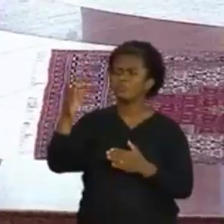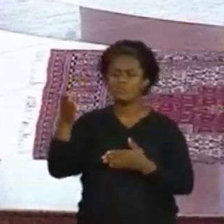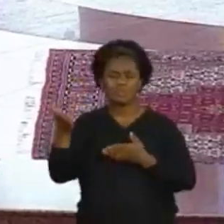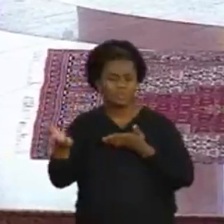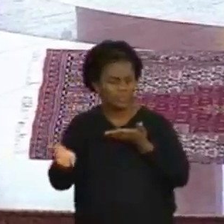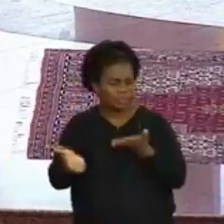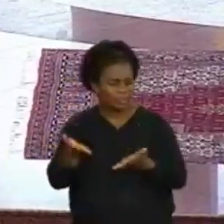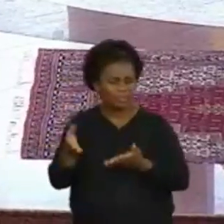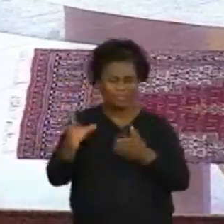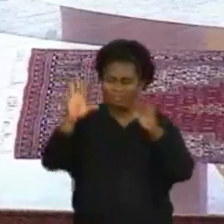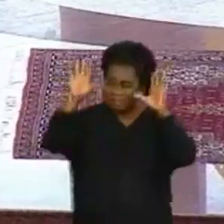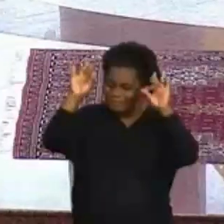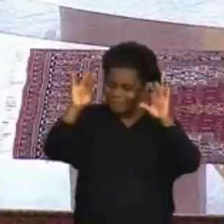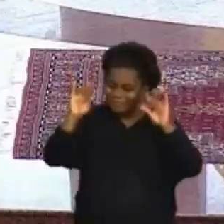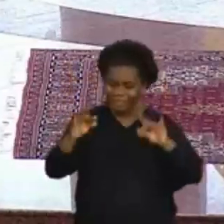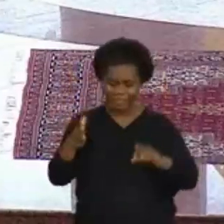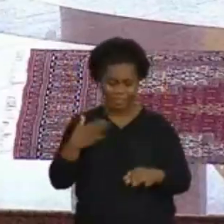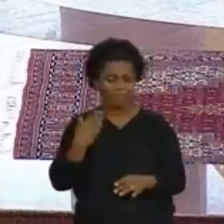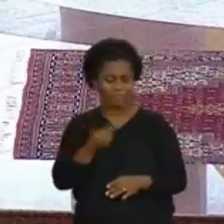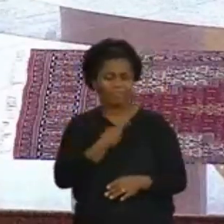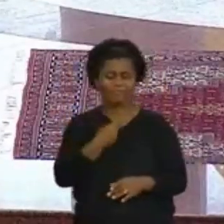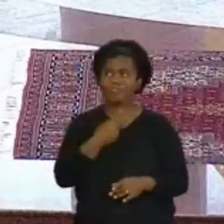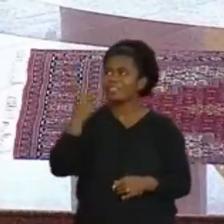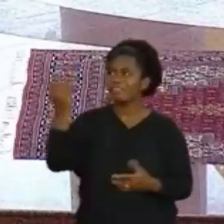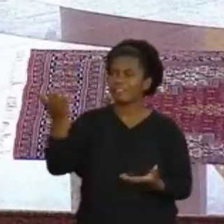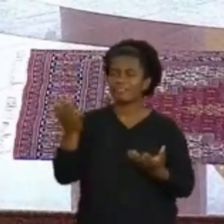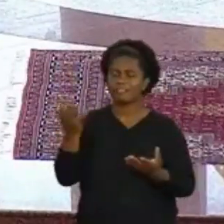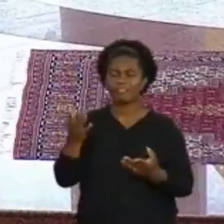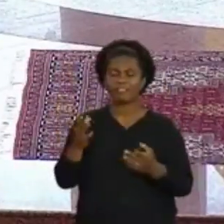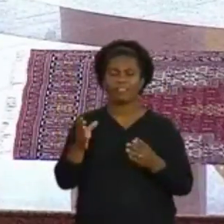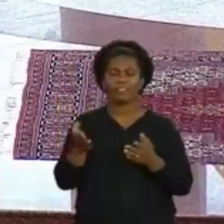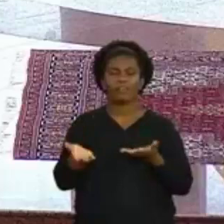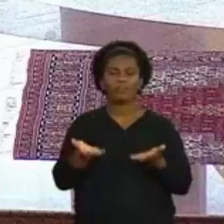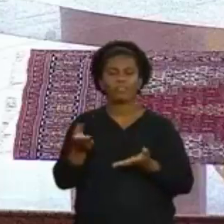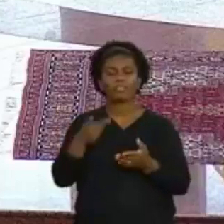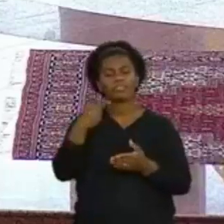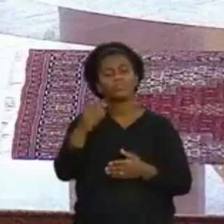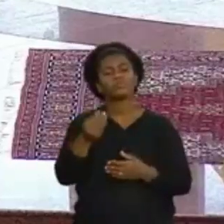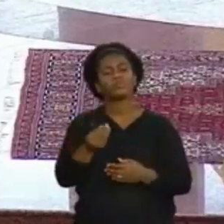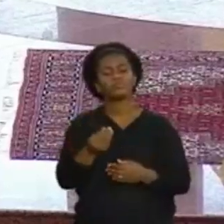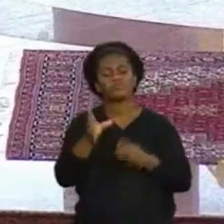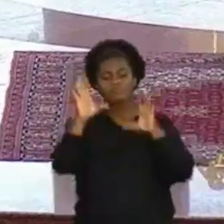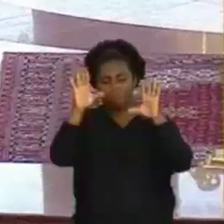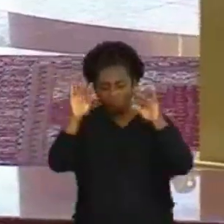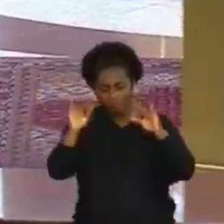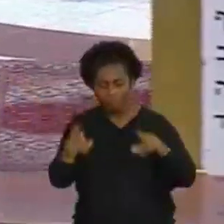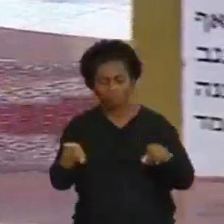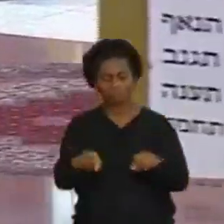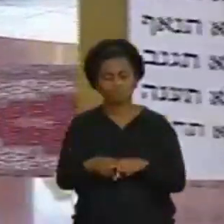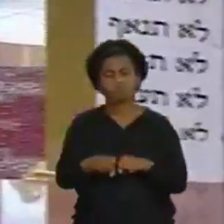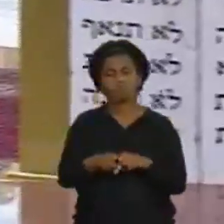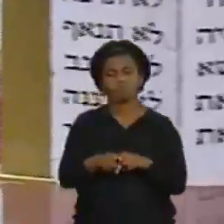vida e vai cuidar da sua também. Fique em pé.